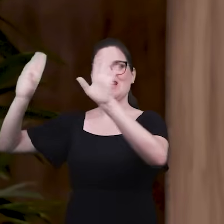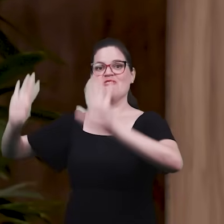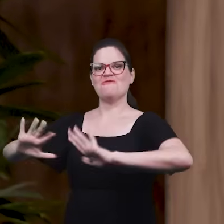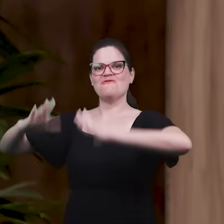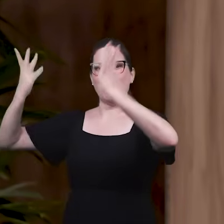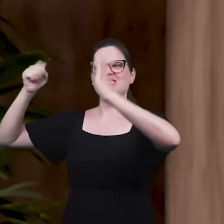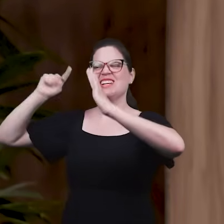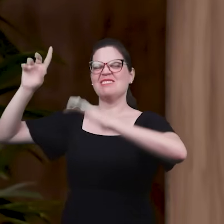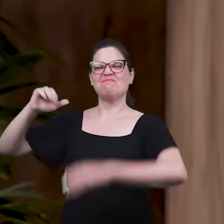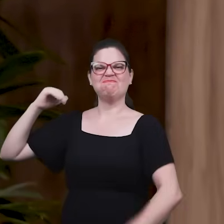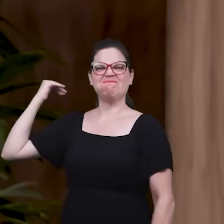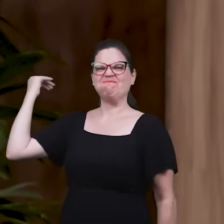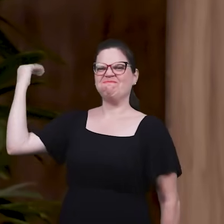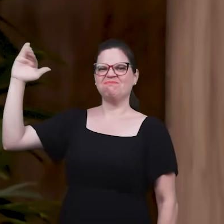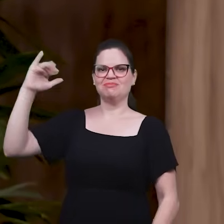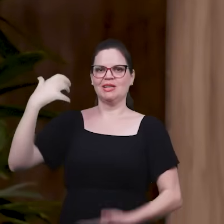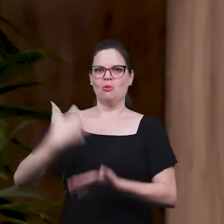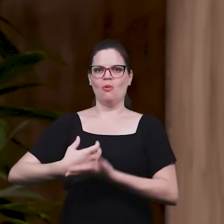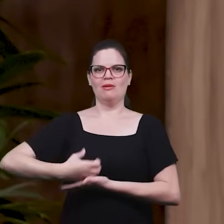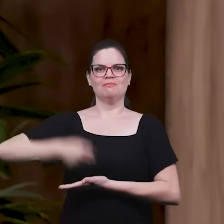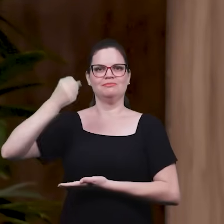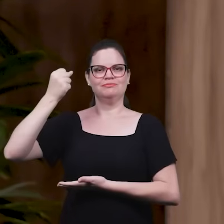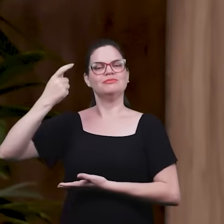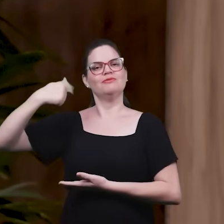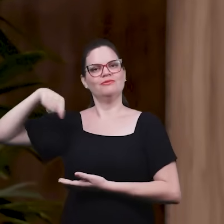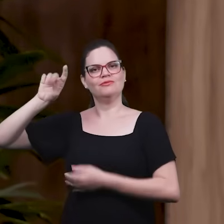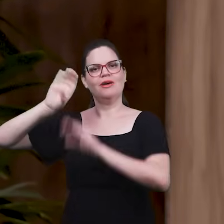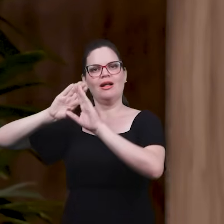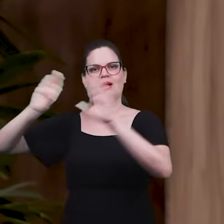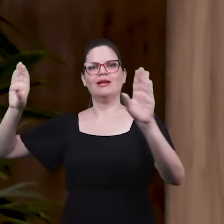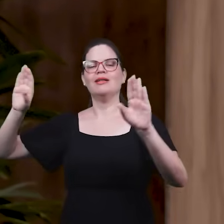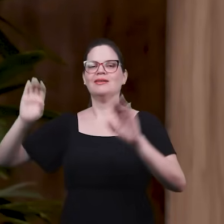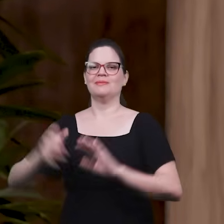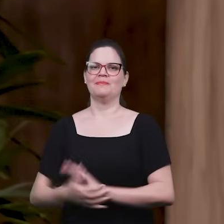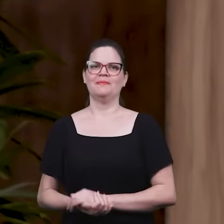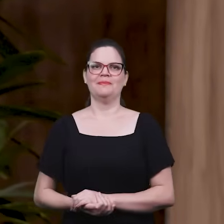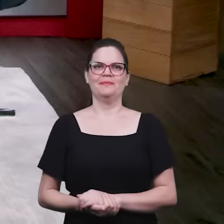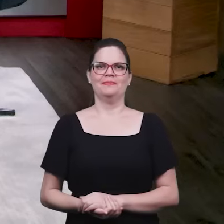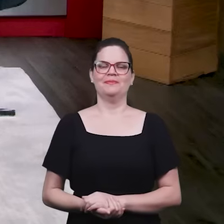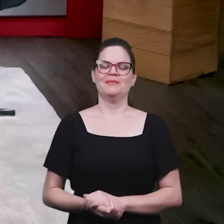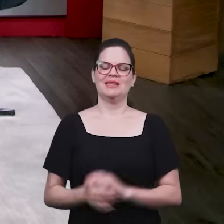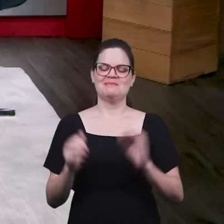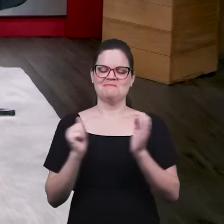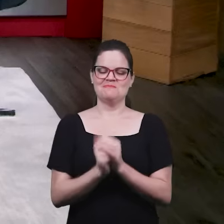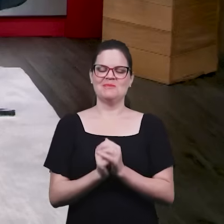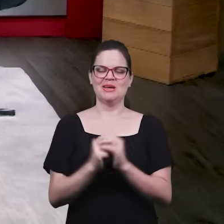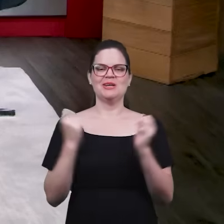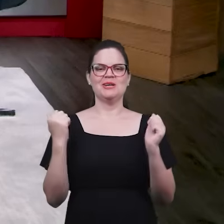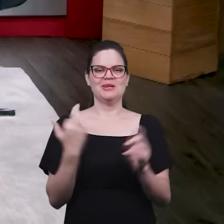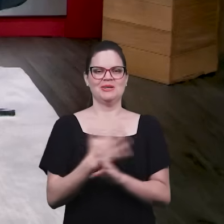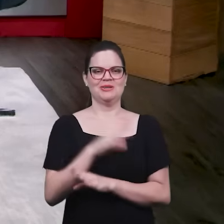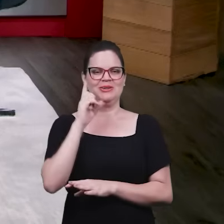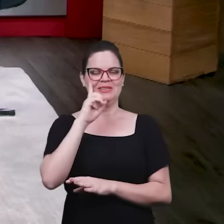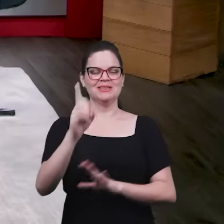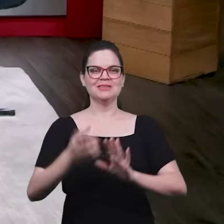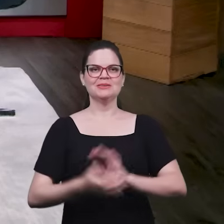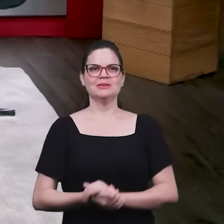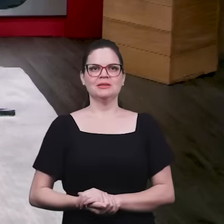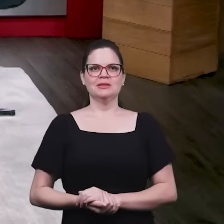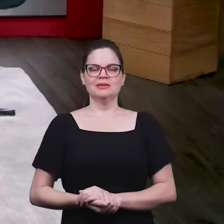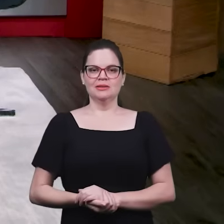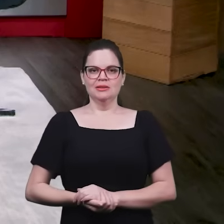que será o arrebatamento da igreja às bodas do Cordeiro. Glória a Deus. Glória a Deus, né,